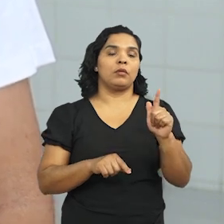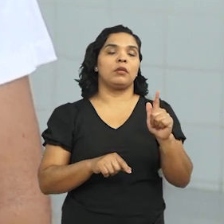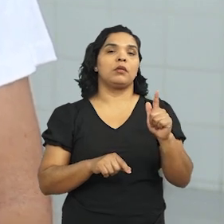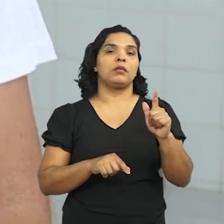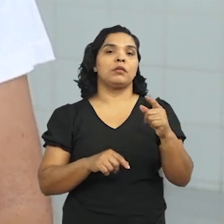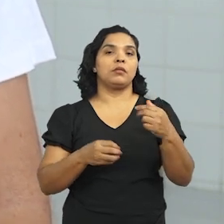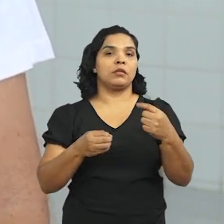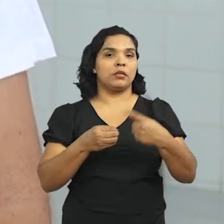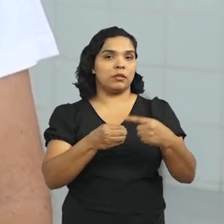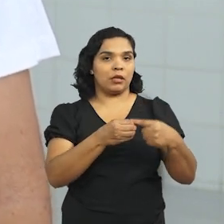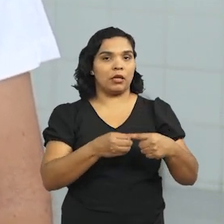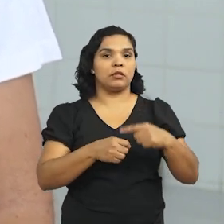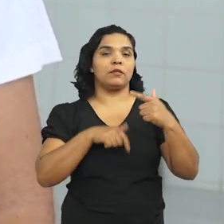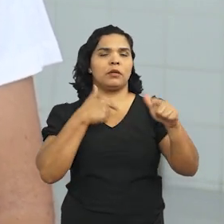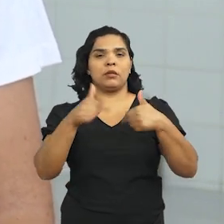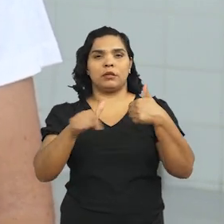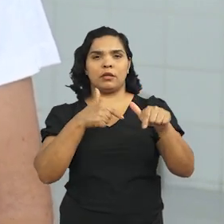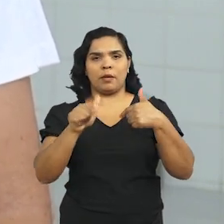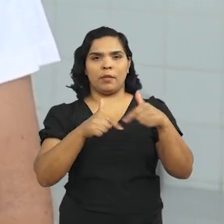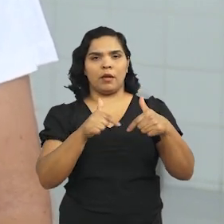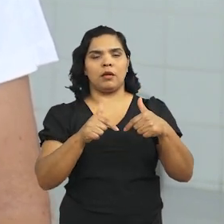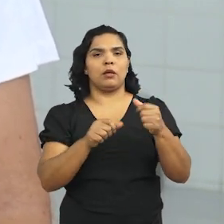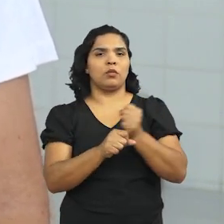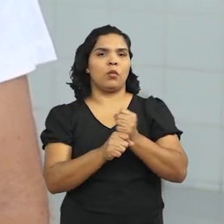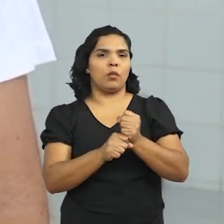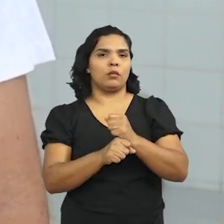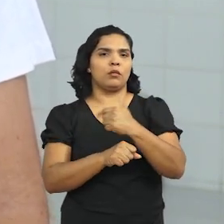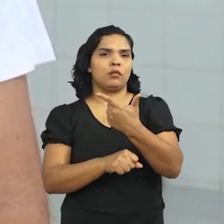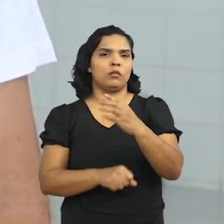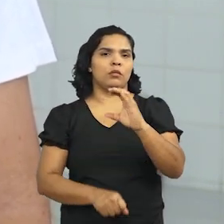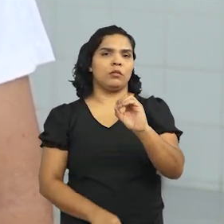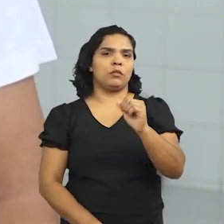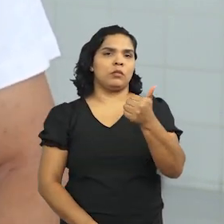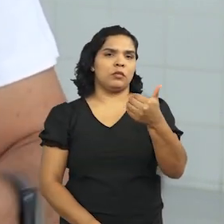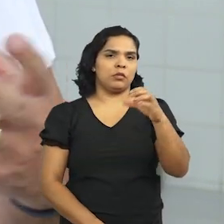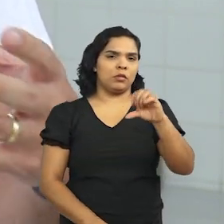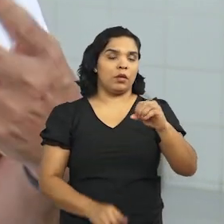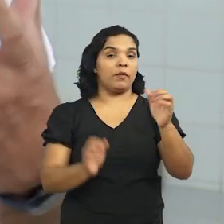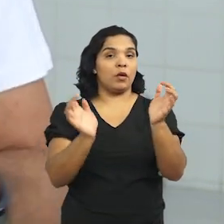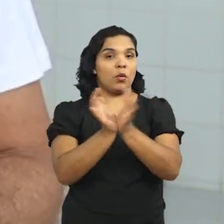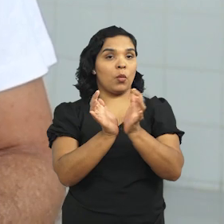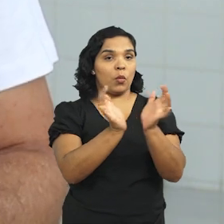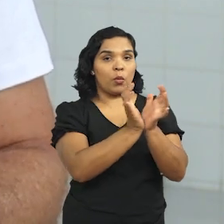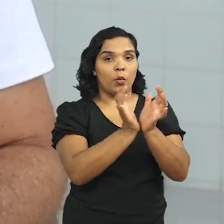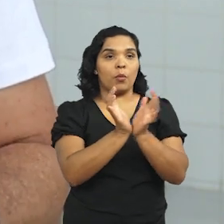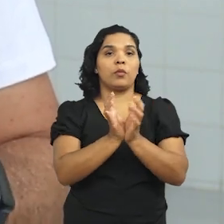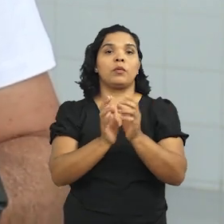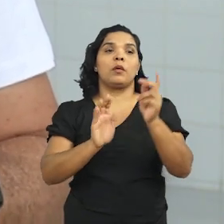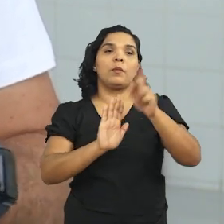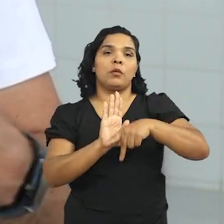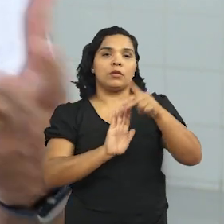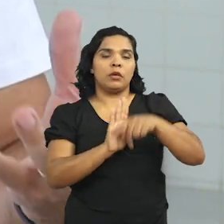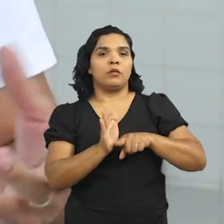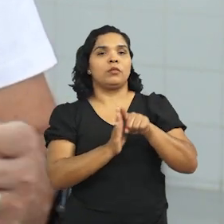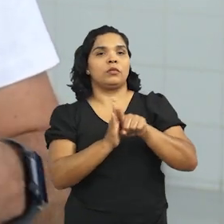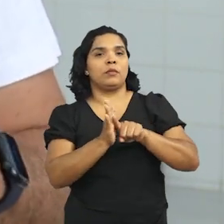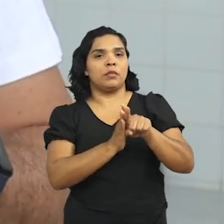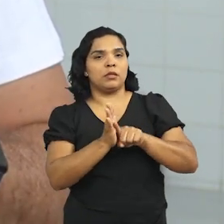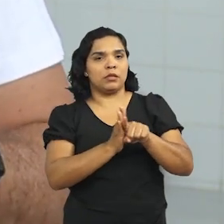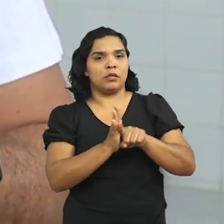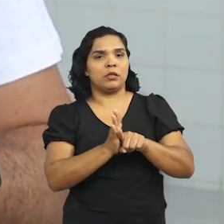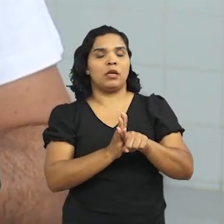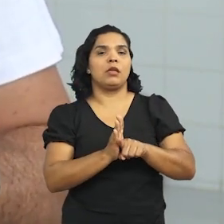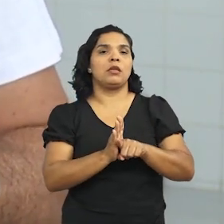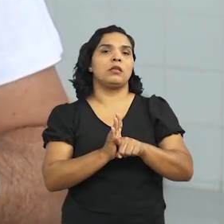cidade de Nossa Senhora da Glória. Então a gente vem trabalhando, né, desde 2019 em rede, em conjunto, com projetos de